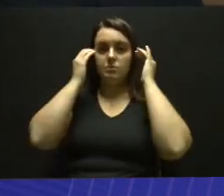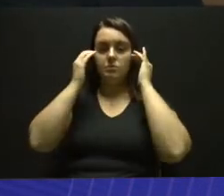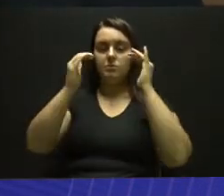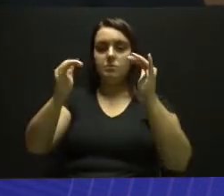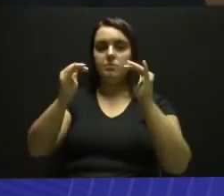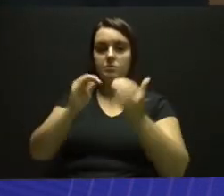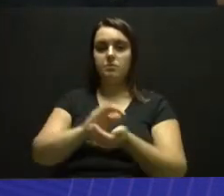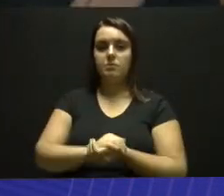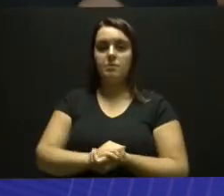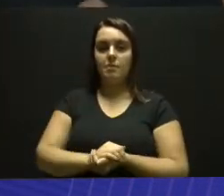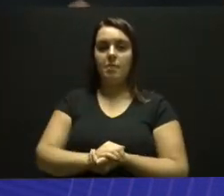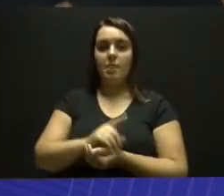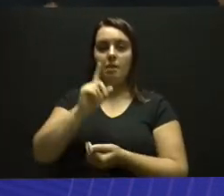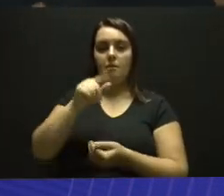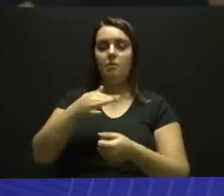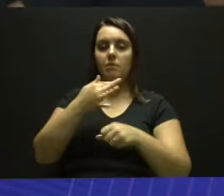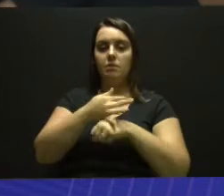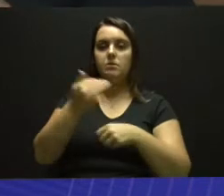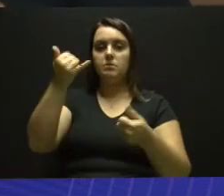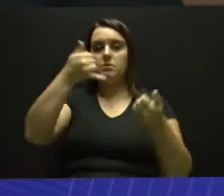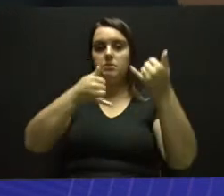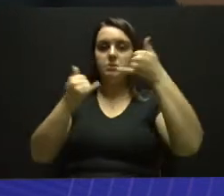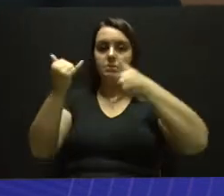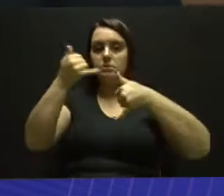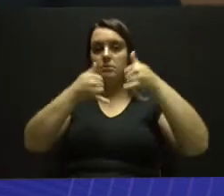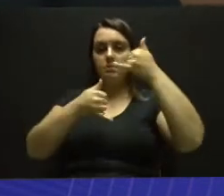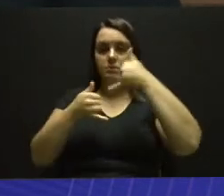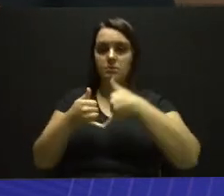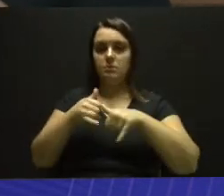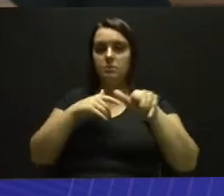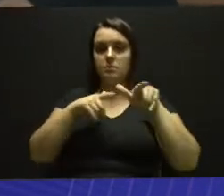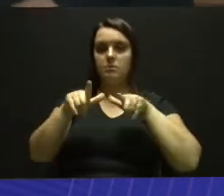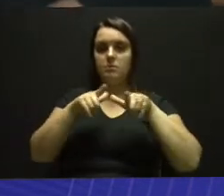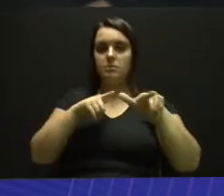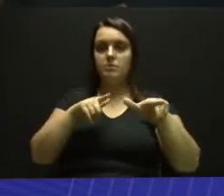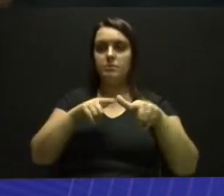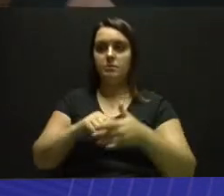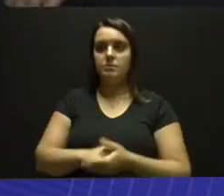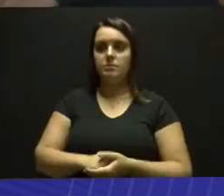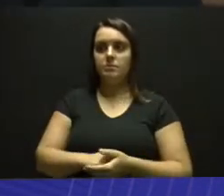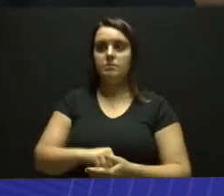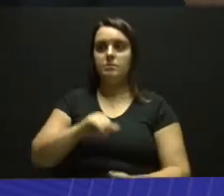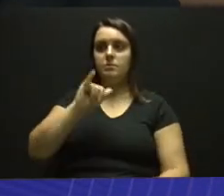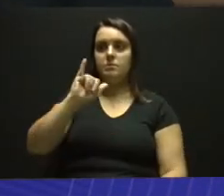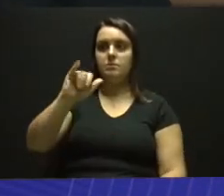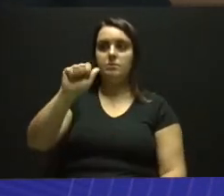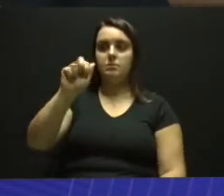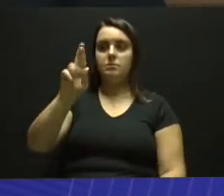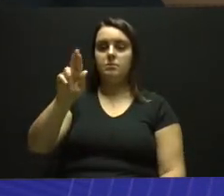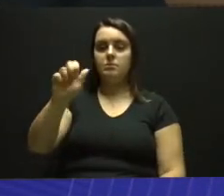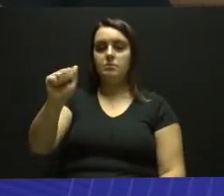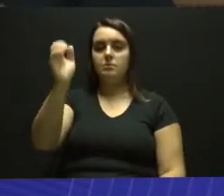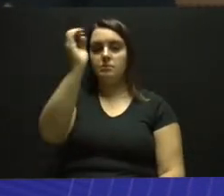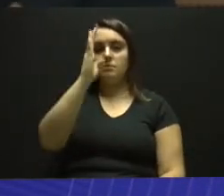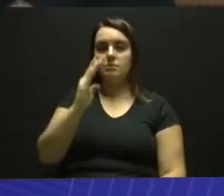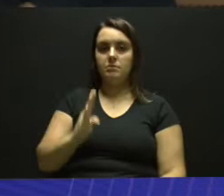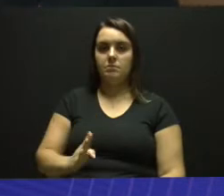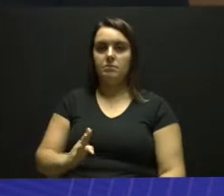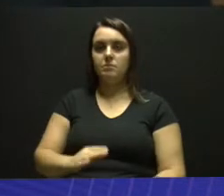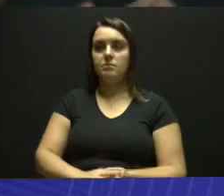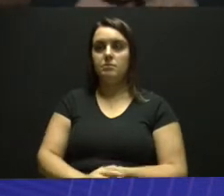graduado em química e trabalha como técnico de laboratório na empresa e área brasil nosso homenageado